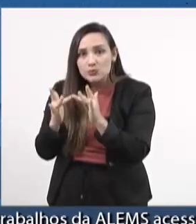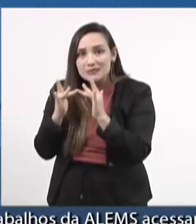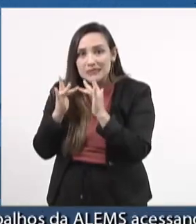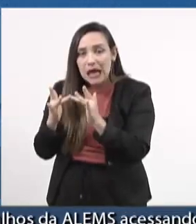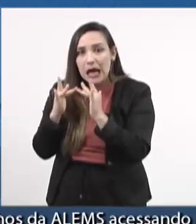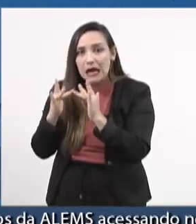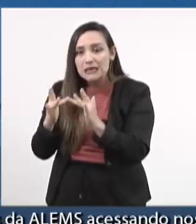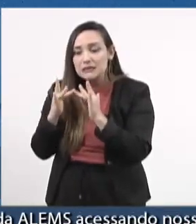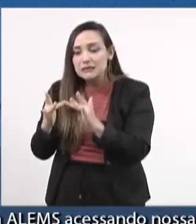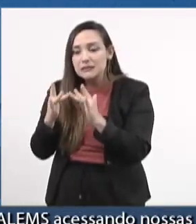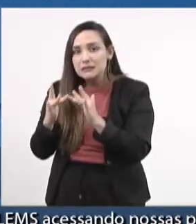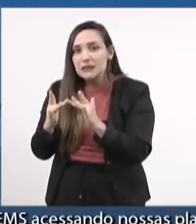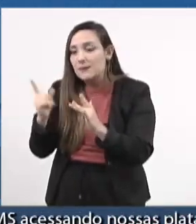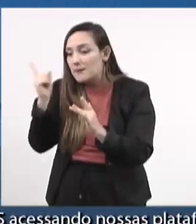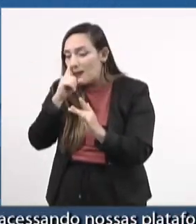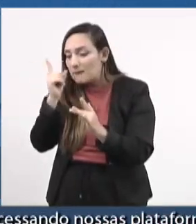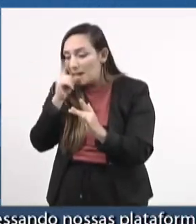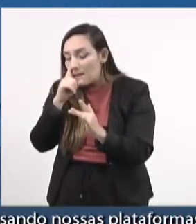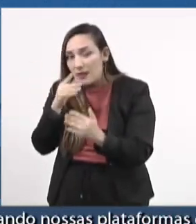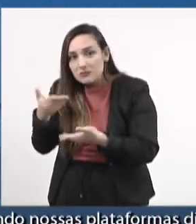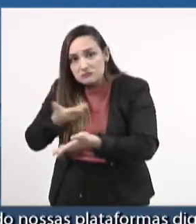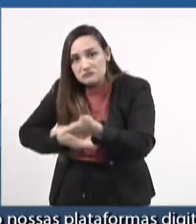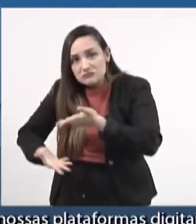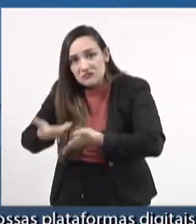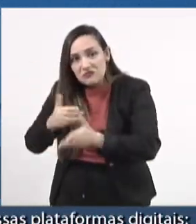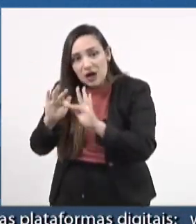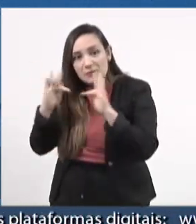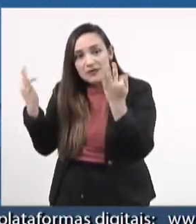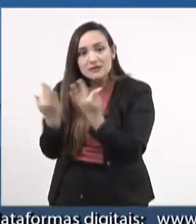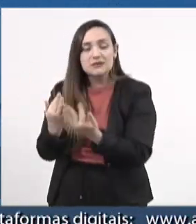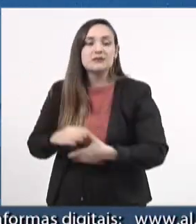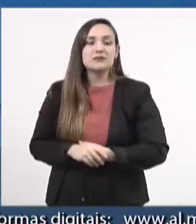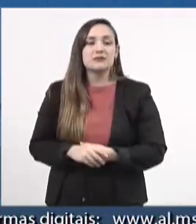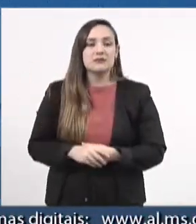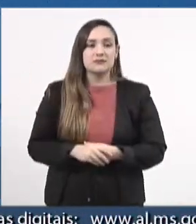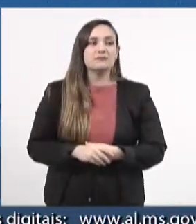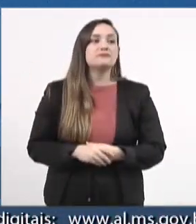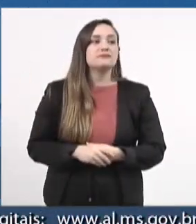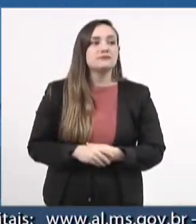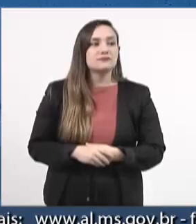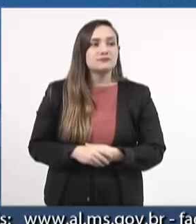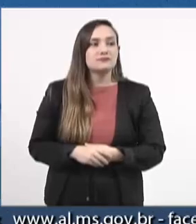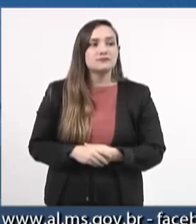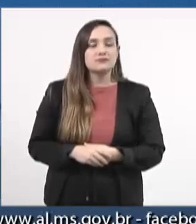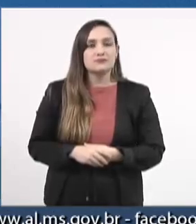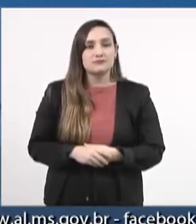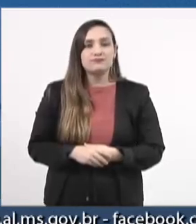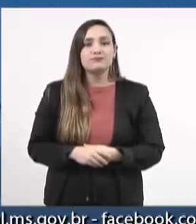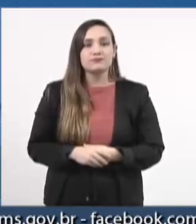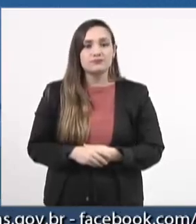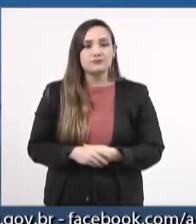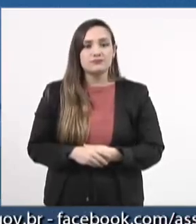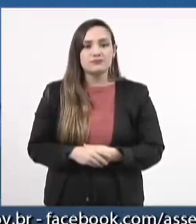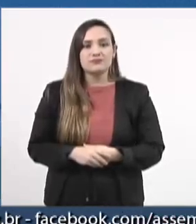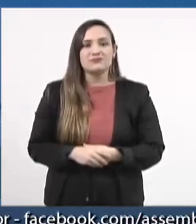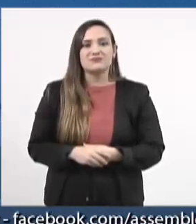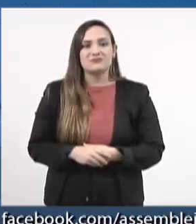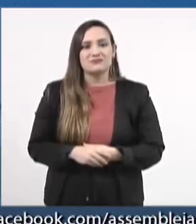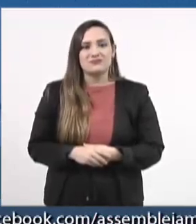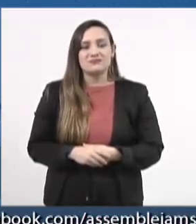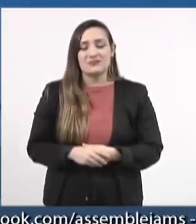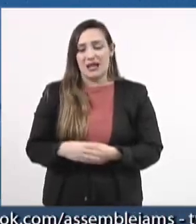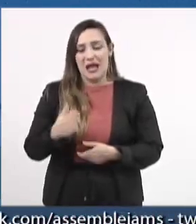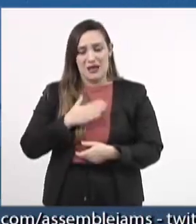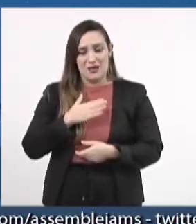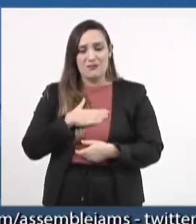a educação vem da mãe, da família. Que essa geração está se indo, que é a minha